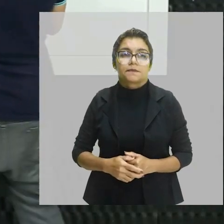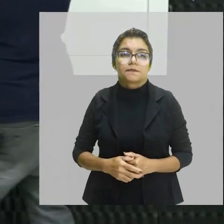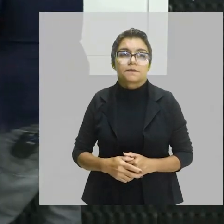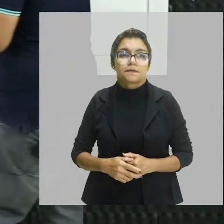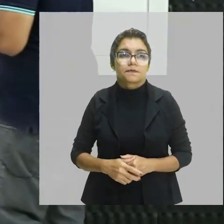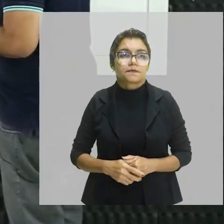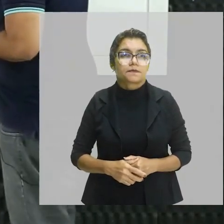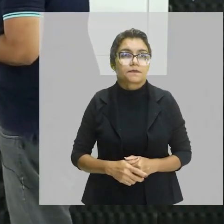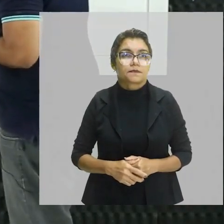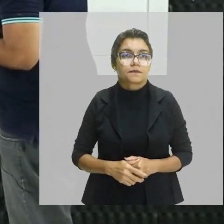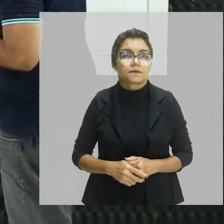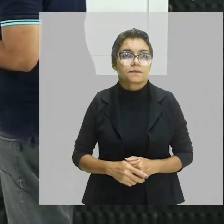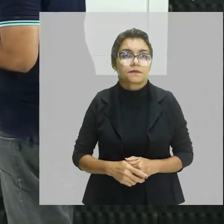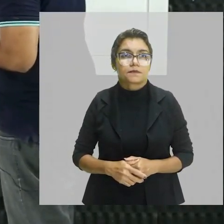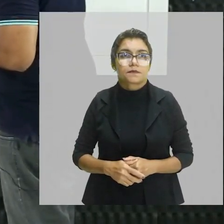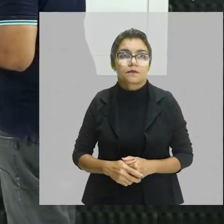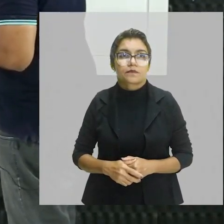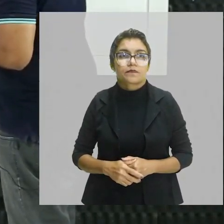ó,